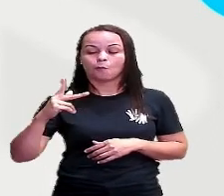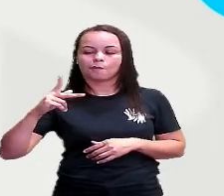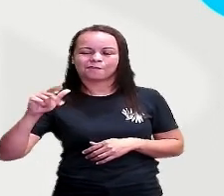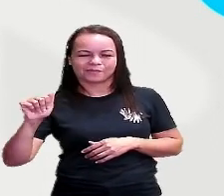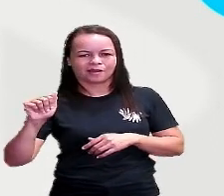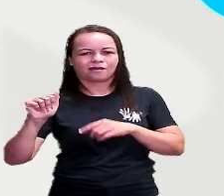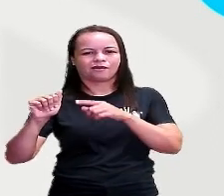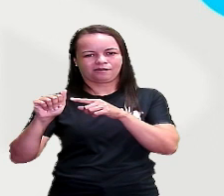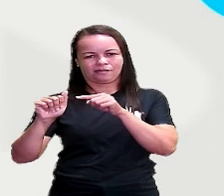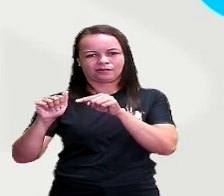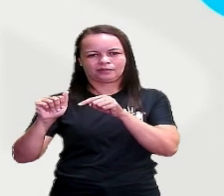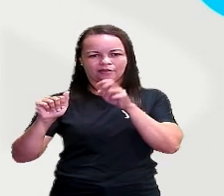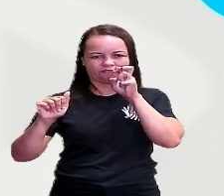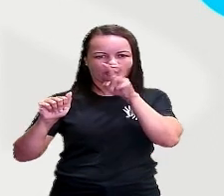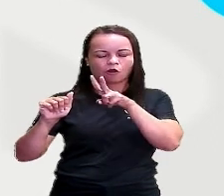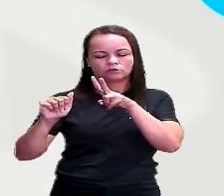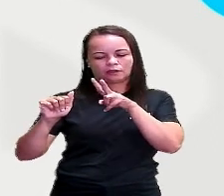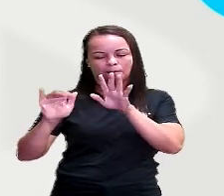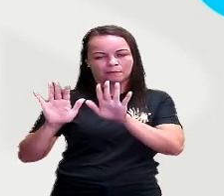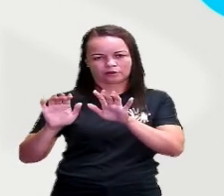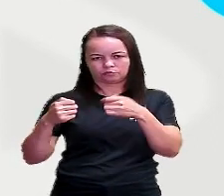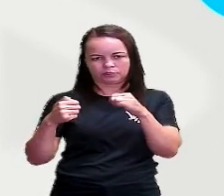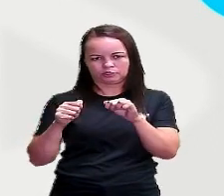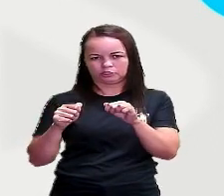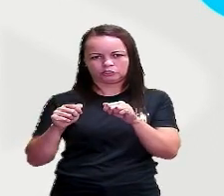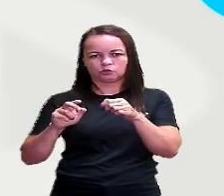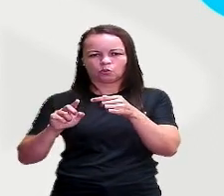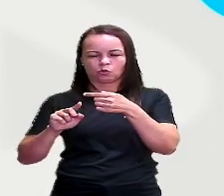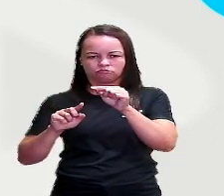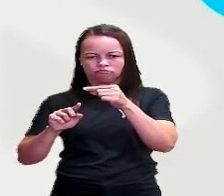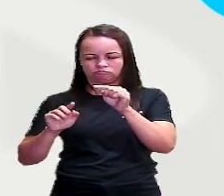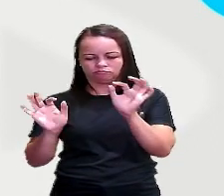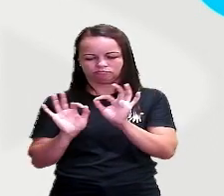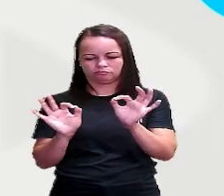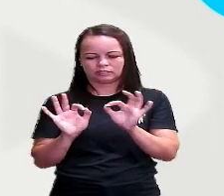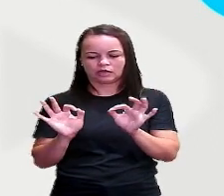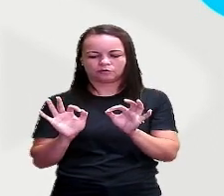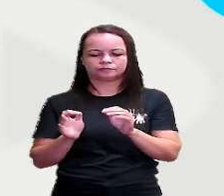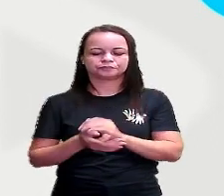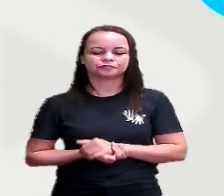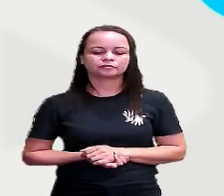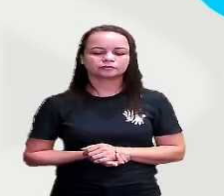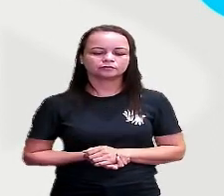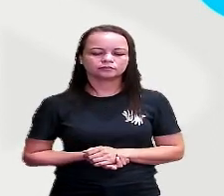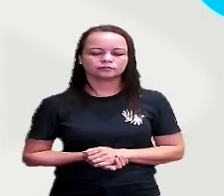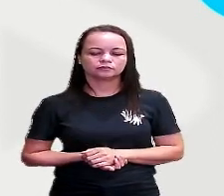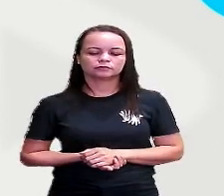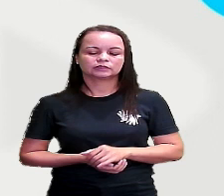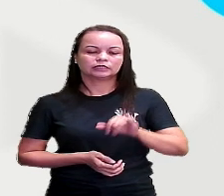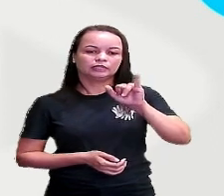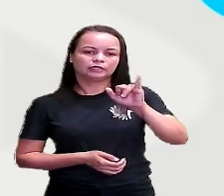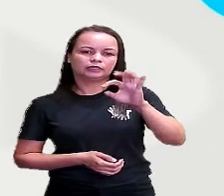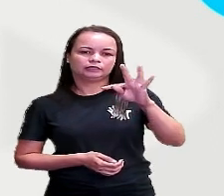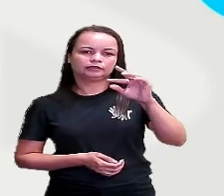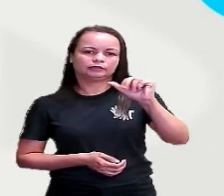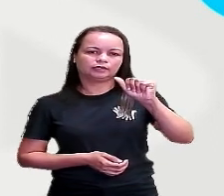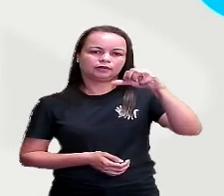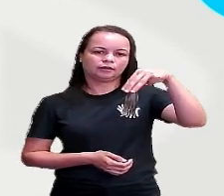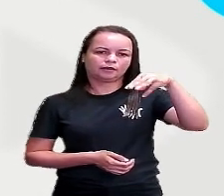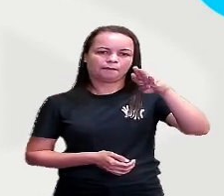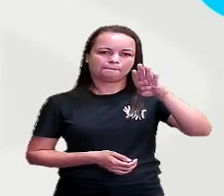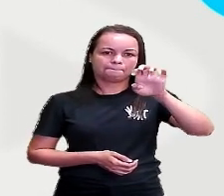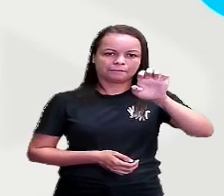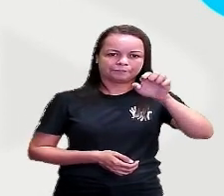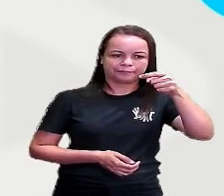pá, mas não foi acentuada, porque já é uma regra lá da oxítona. A palavra itambé é acentuada,